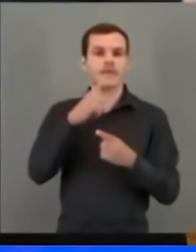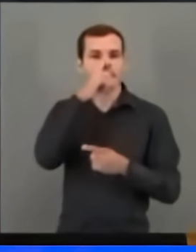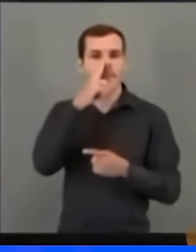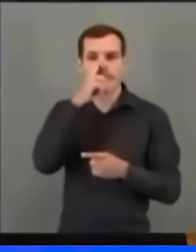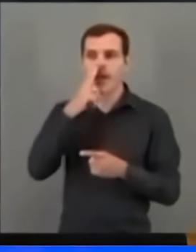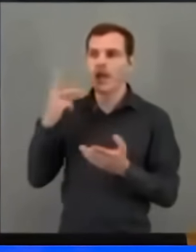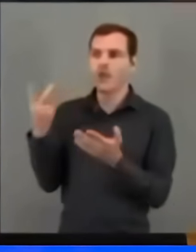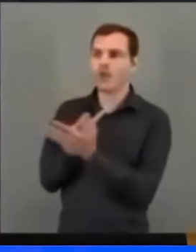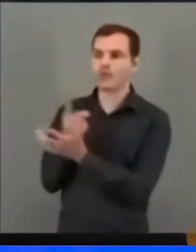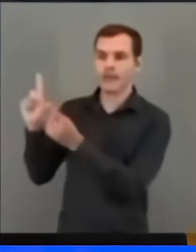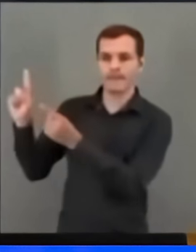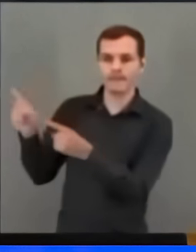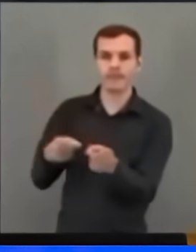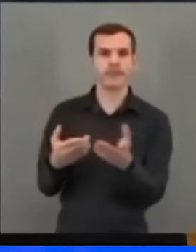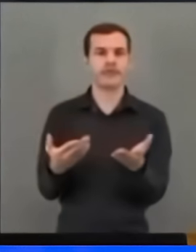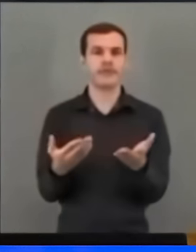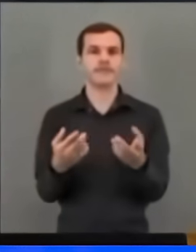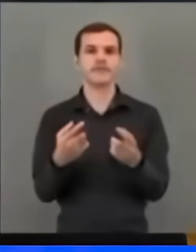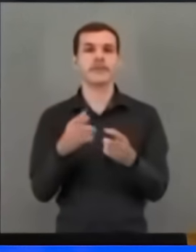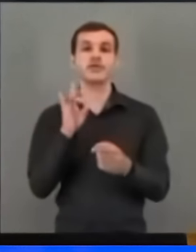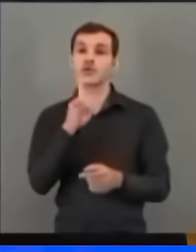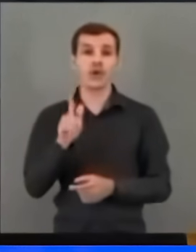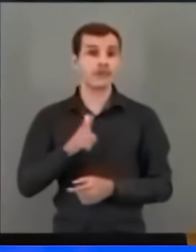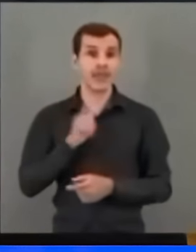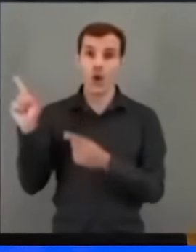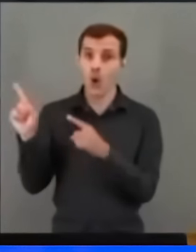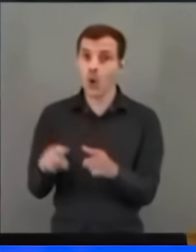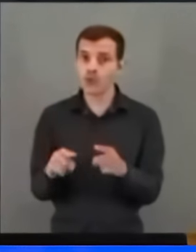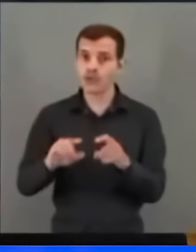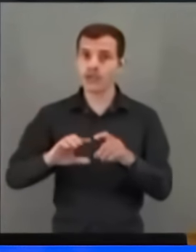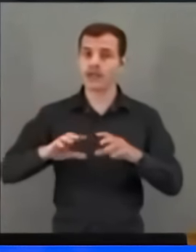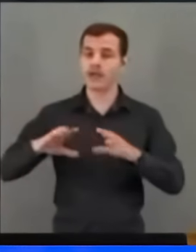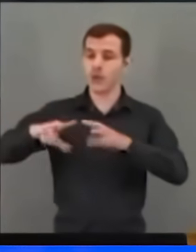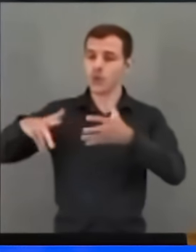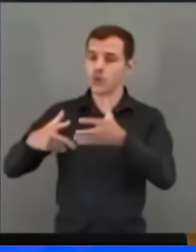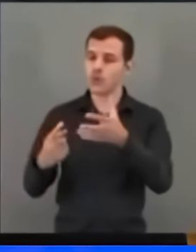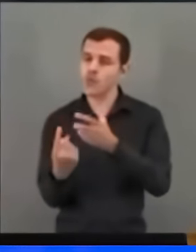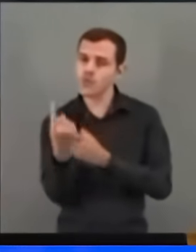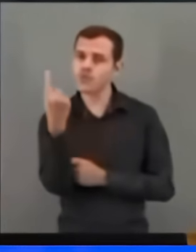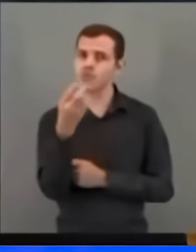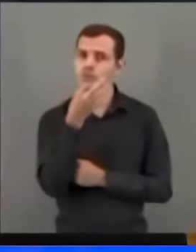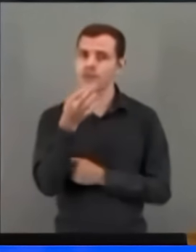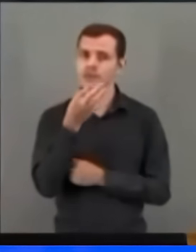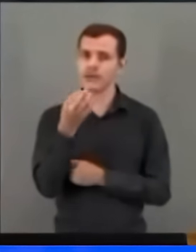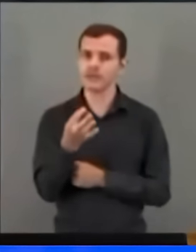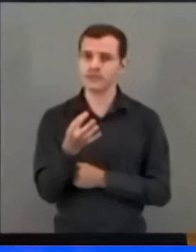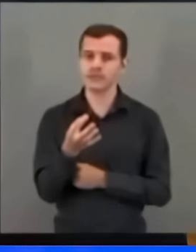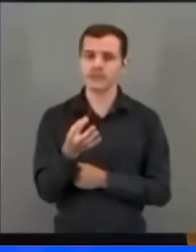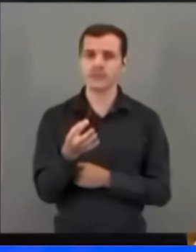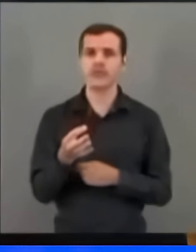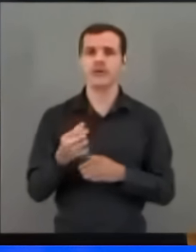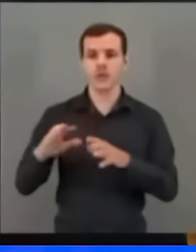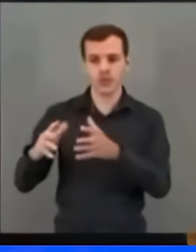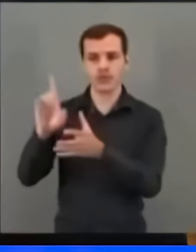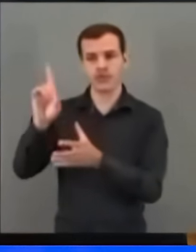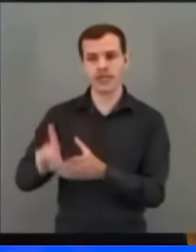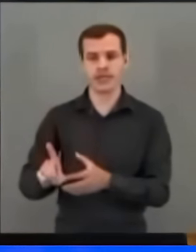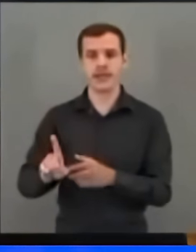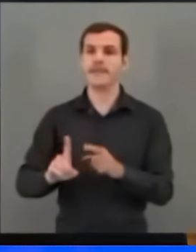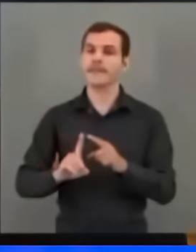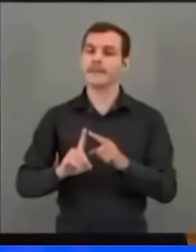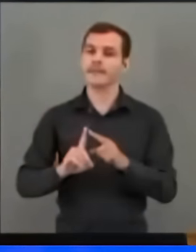E só está funcionando para atacar um lado. Mas enquanto está sendo útil para perseguir a direita, está tudo bem. Mas o mundo dá a